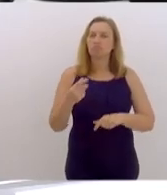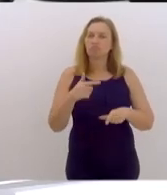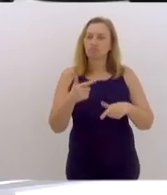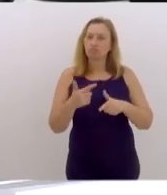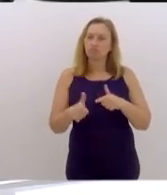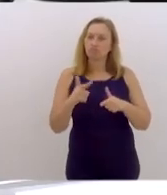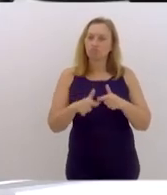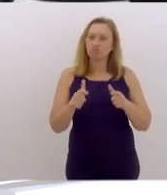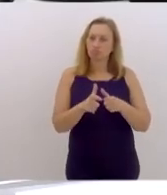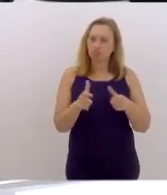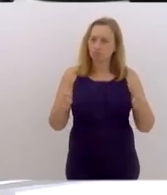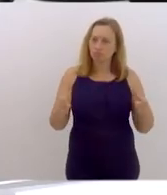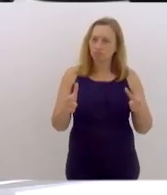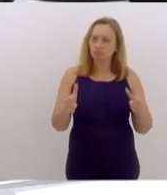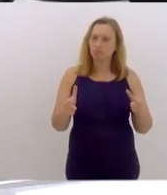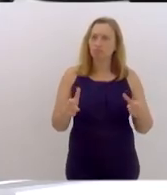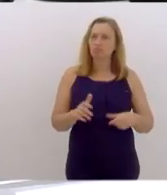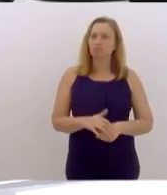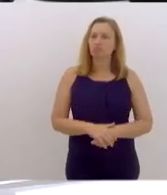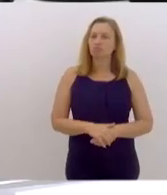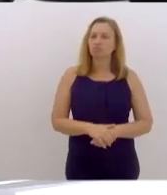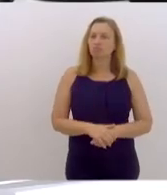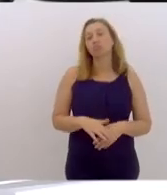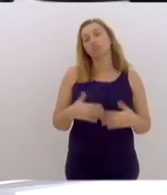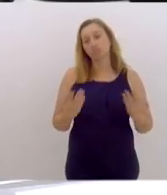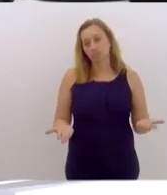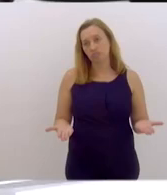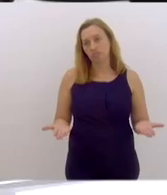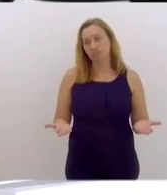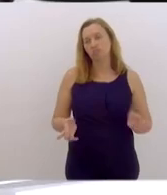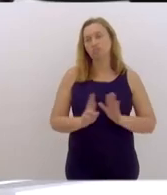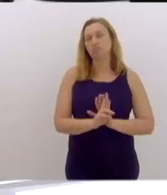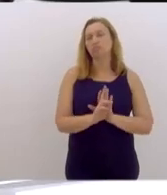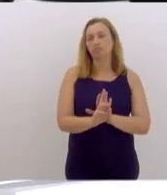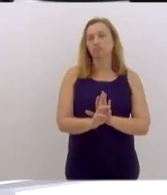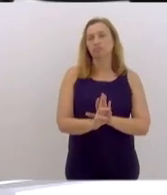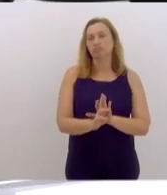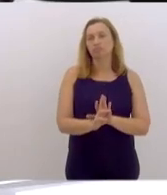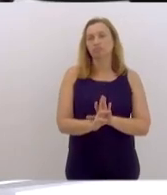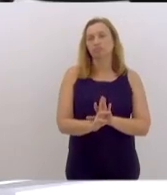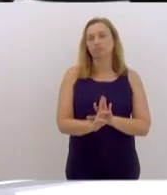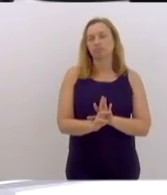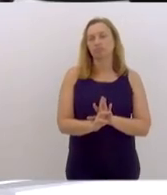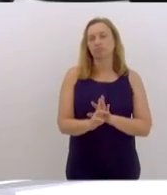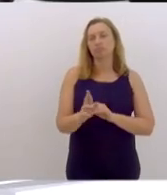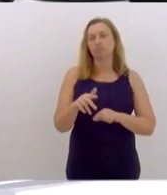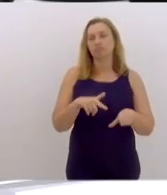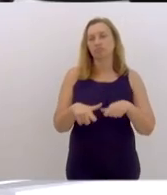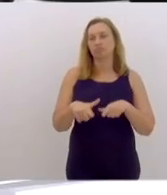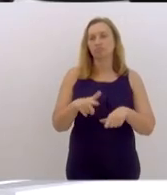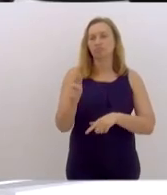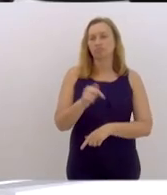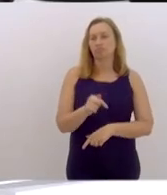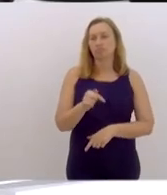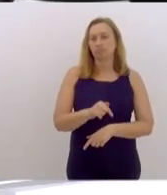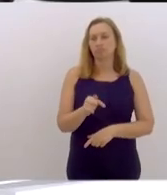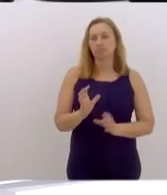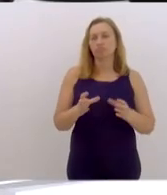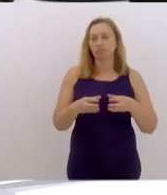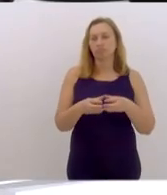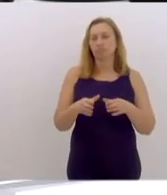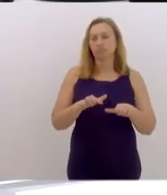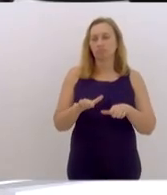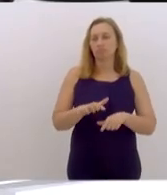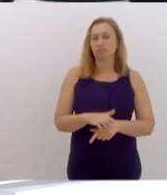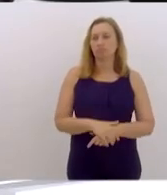problemas enormes a ser considerado tão essa representação dos trabalhadores aqui no no grupo